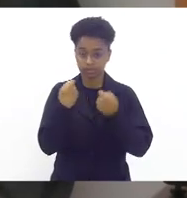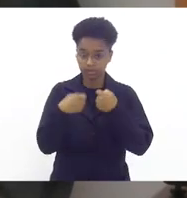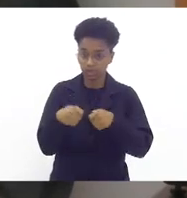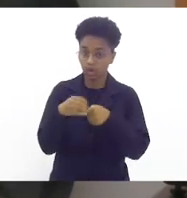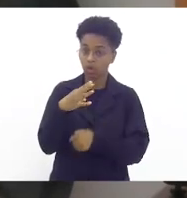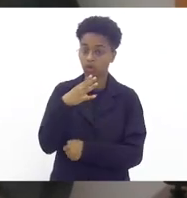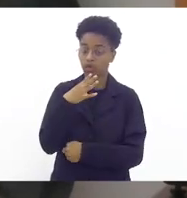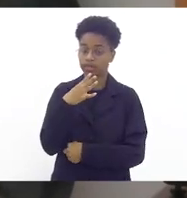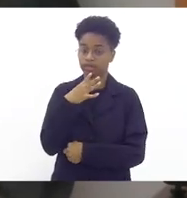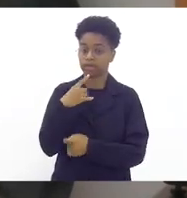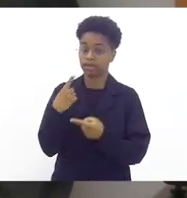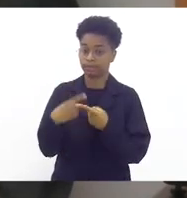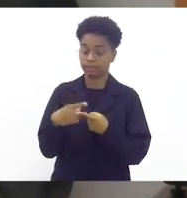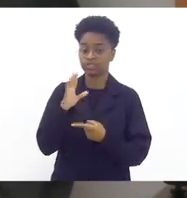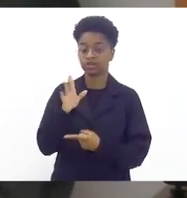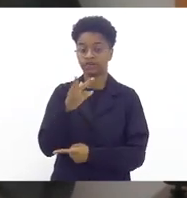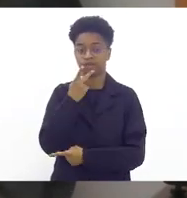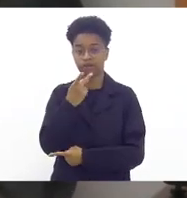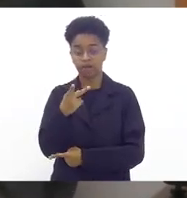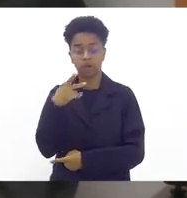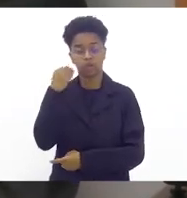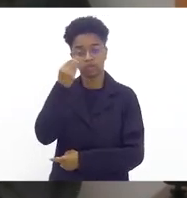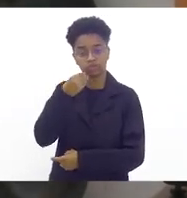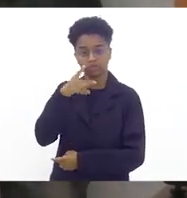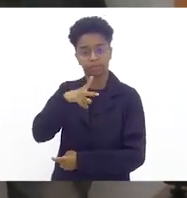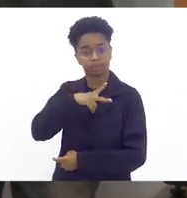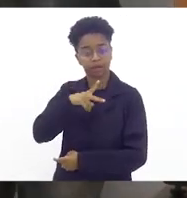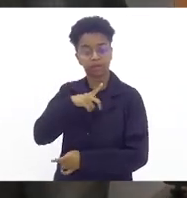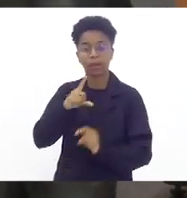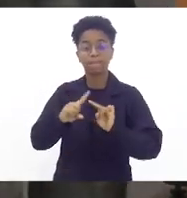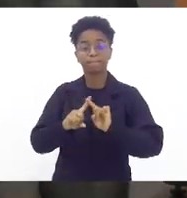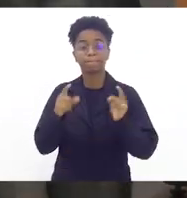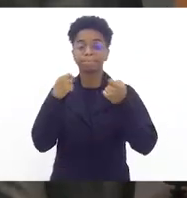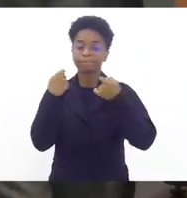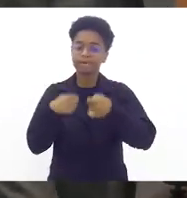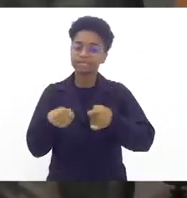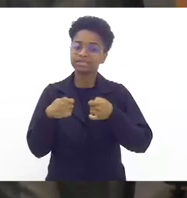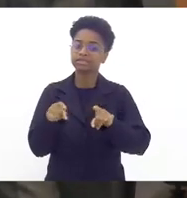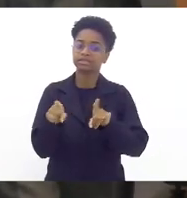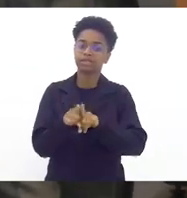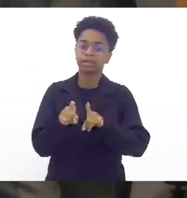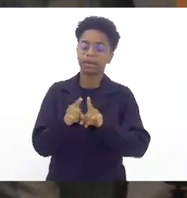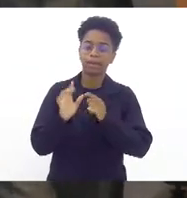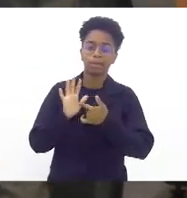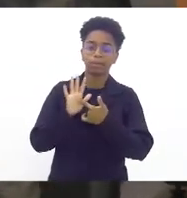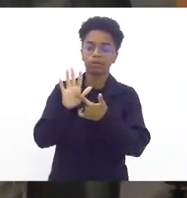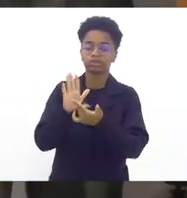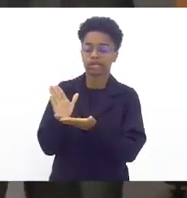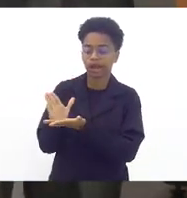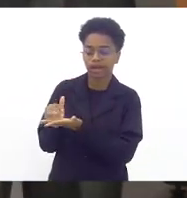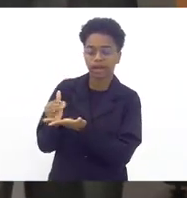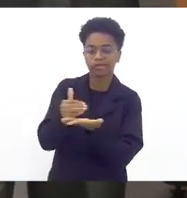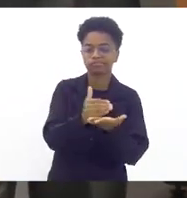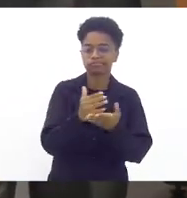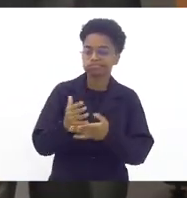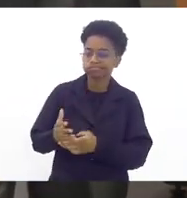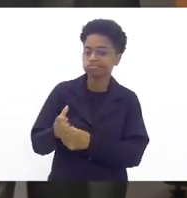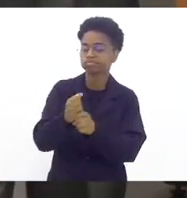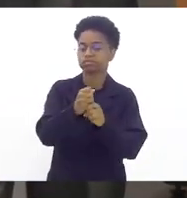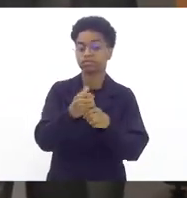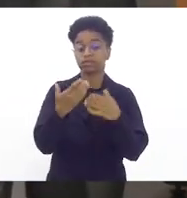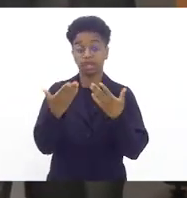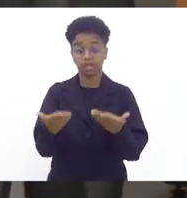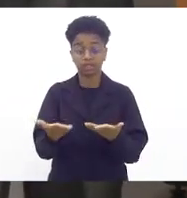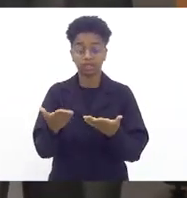porque nós falamos das nossas experiências pessoais, mas é preciso visibilizar em dados. Então, o